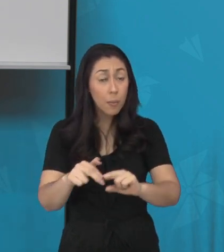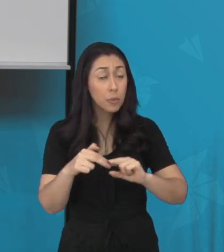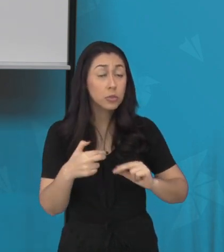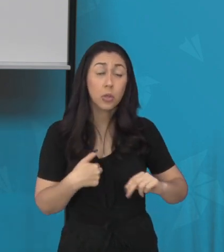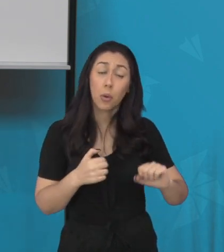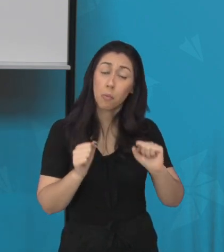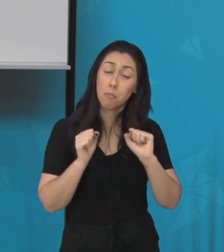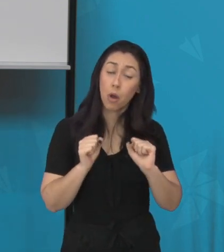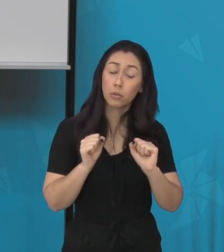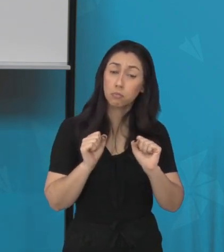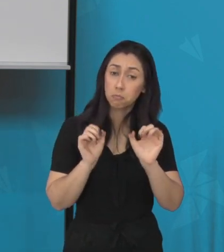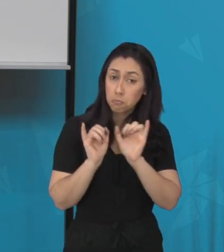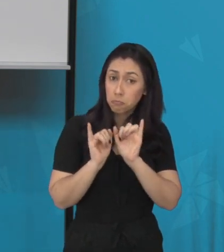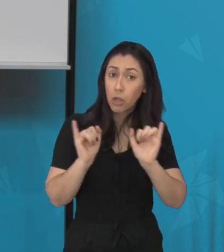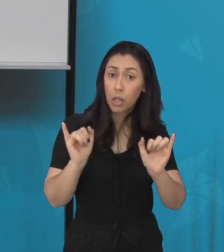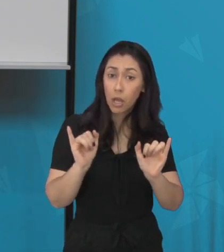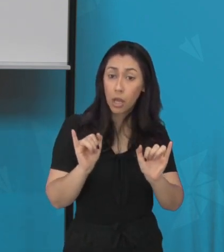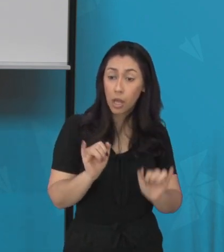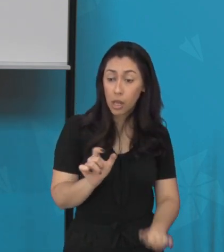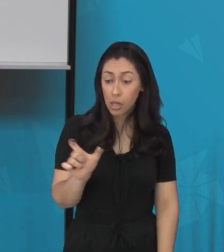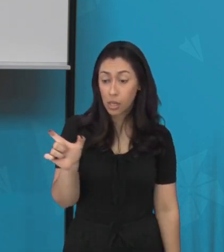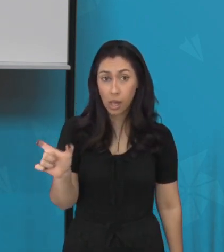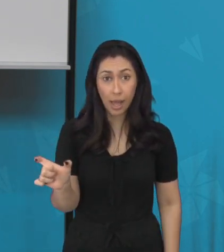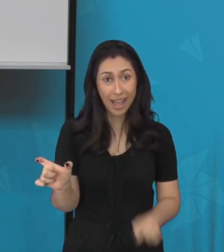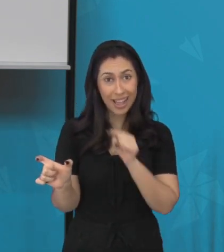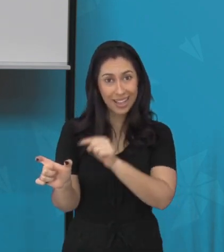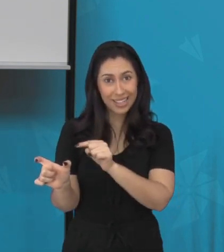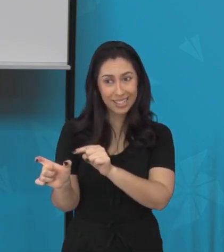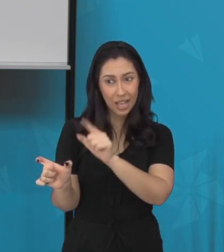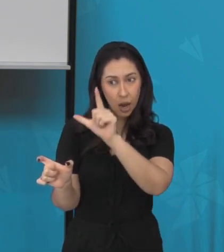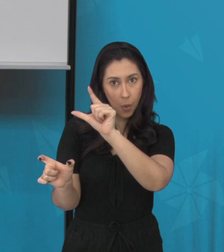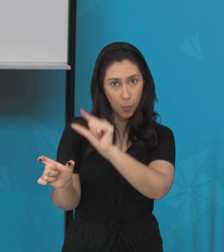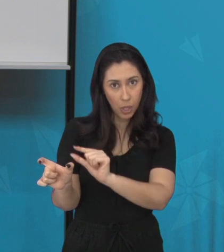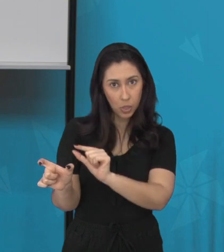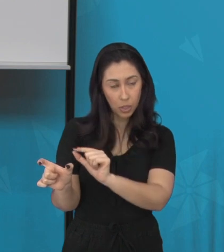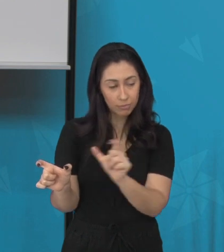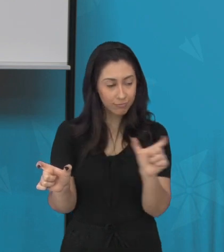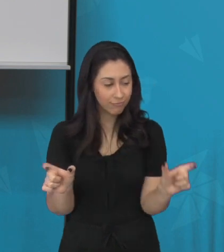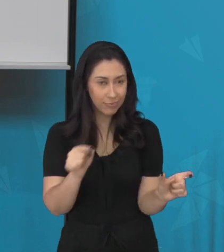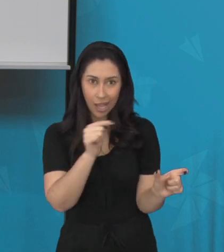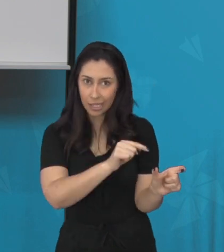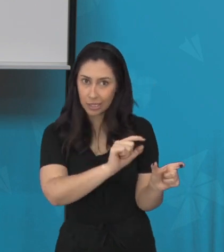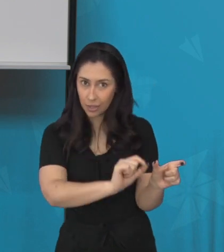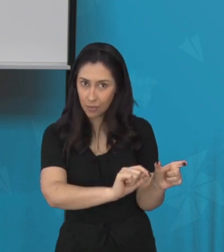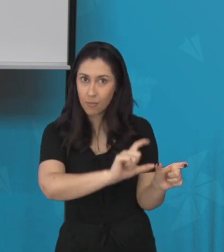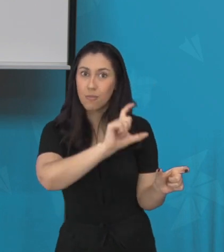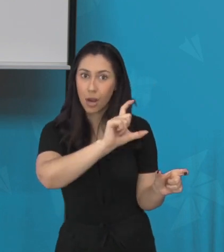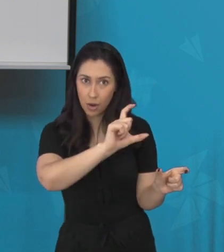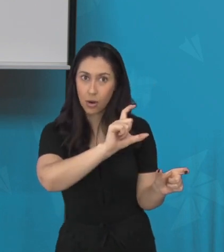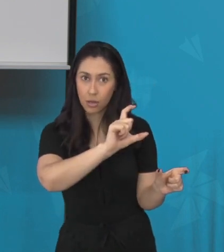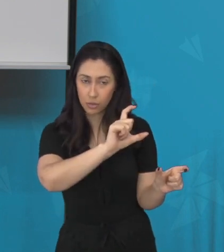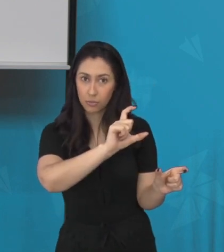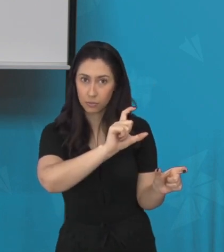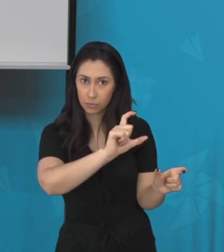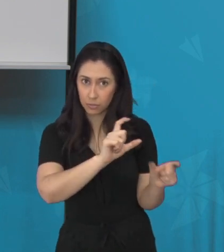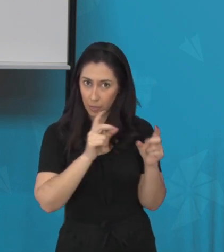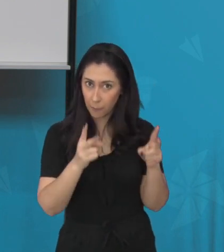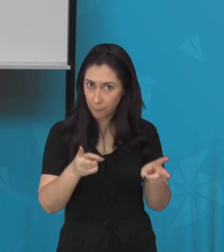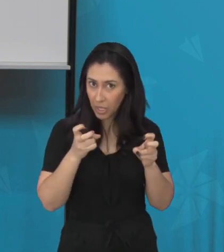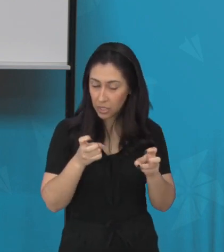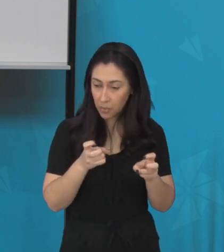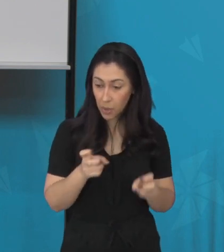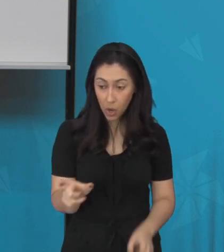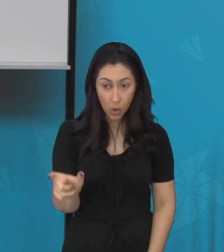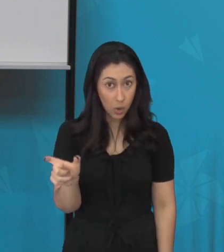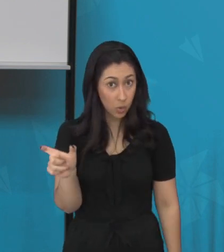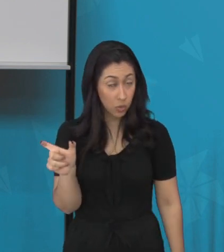afirmar que o meu μ dinâmico é menor que o meu μ estático. O meu μ dinâmico, veja bem, o